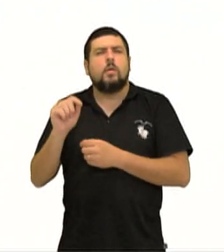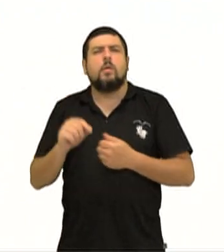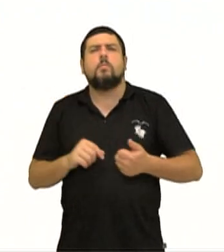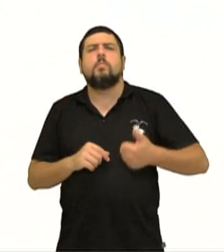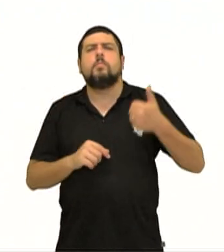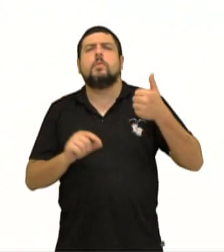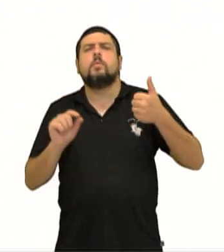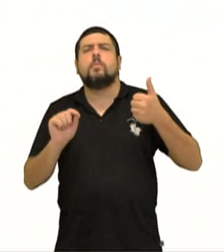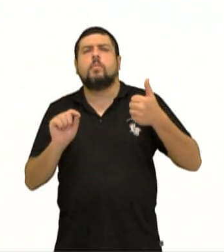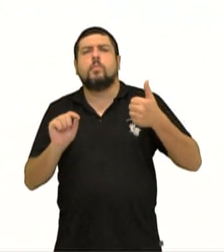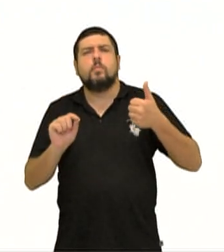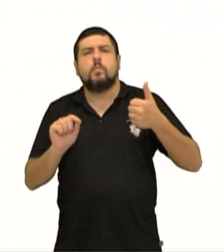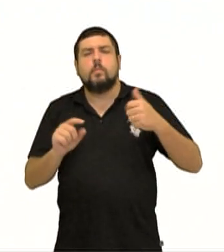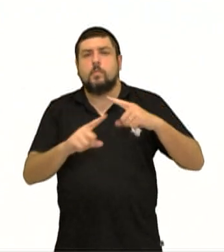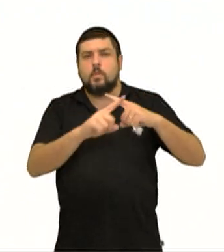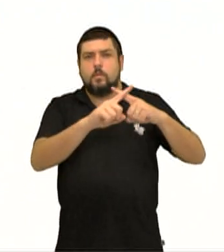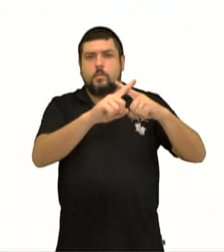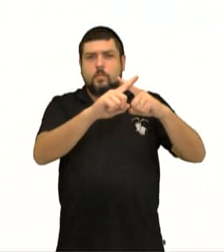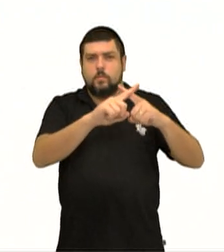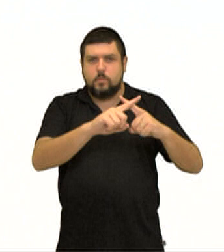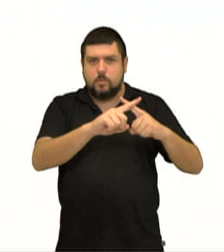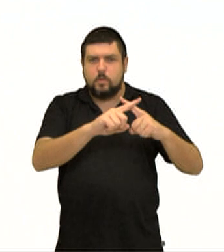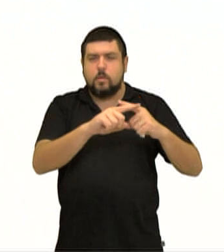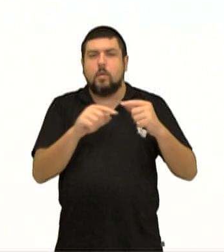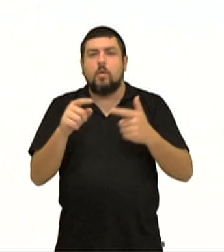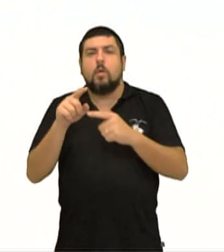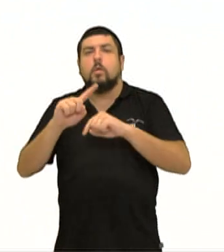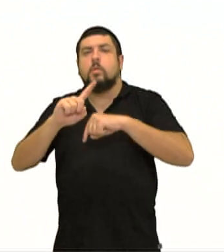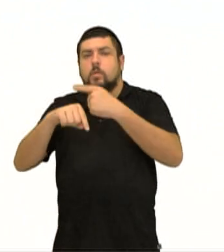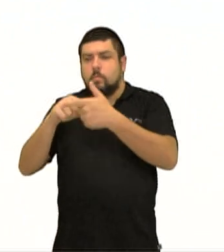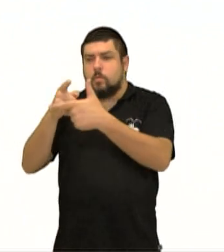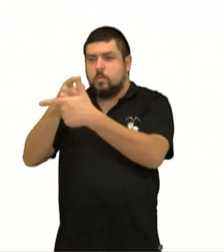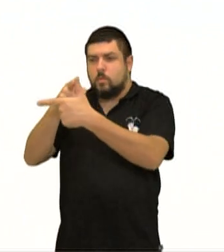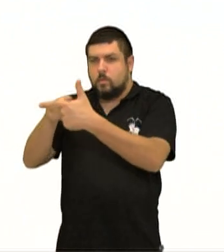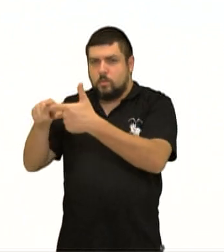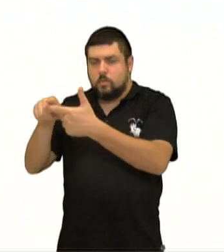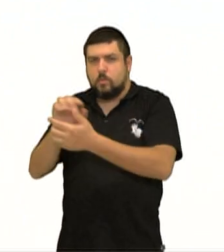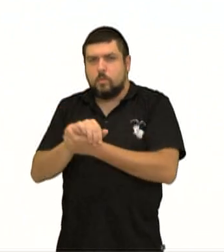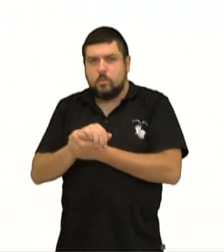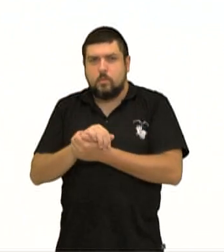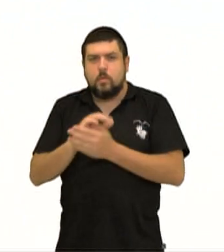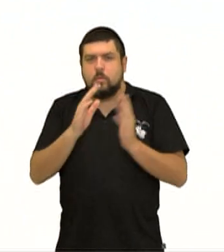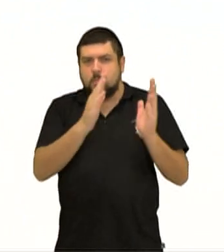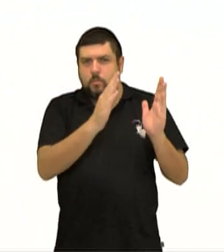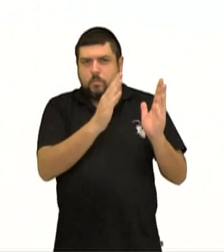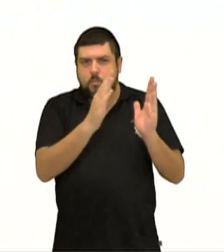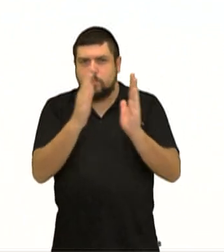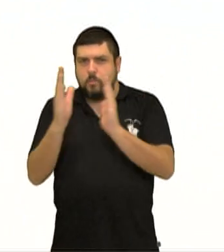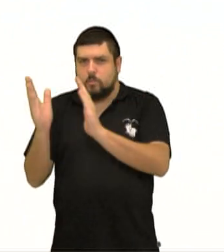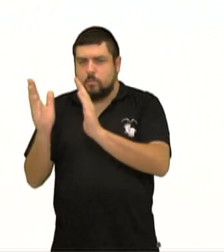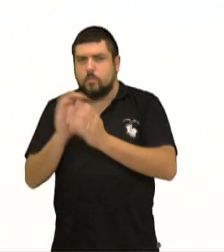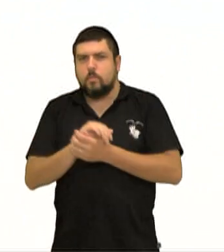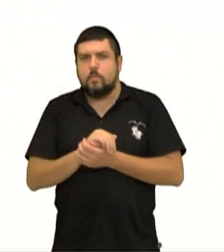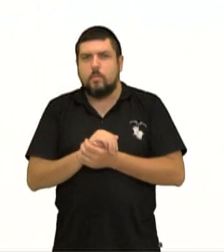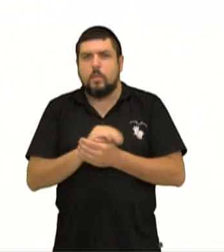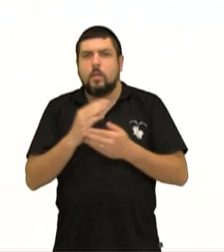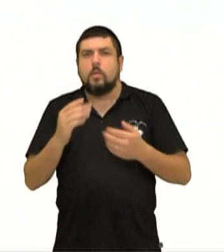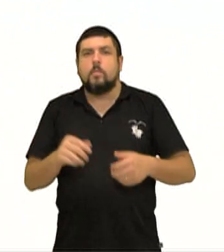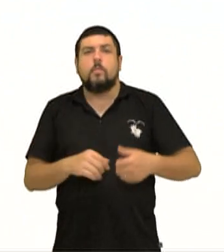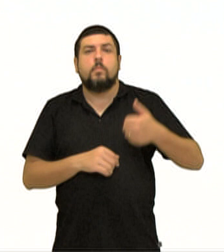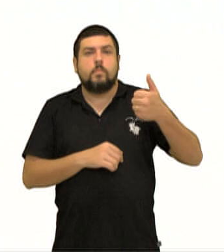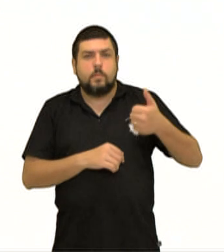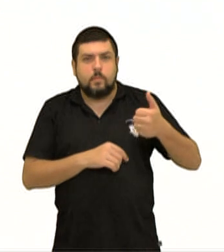agora a multiplicação e divisão também na ordem em que aparecem. Como apareceu